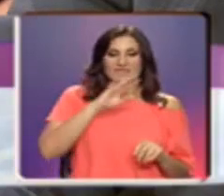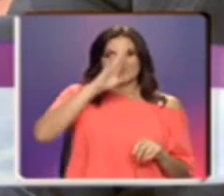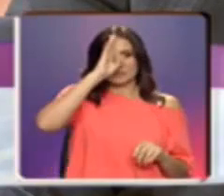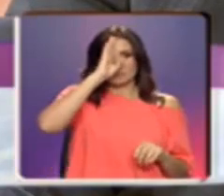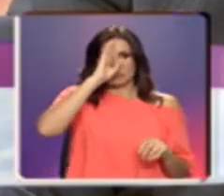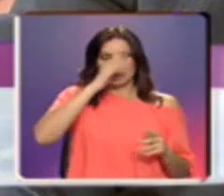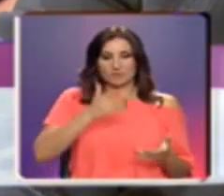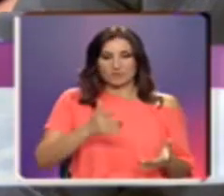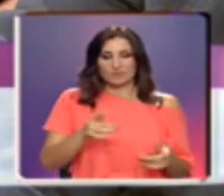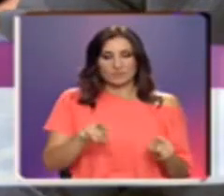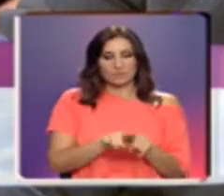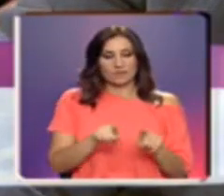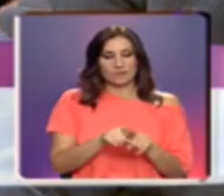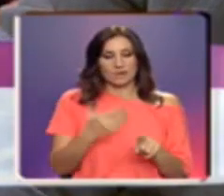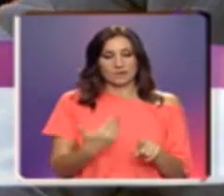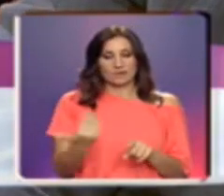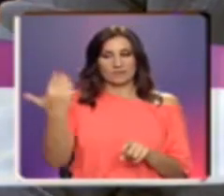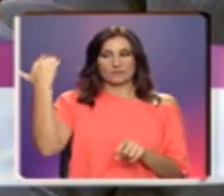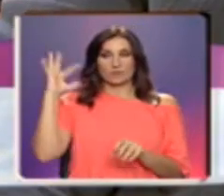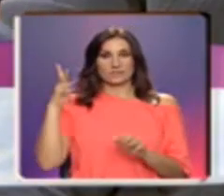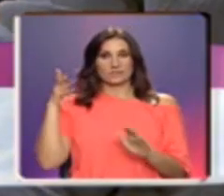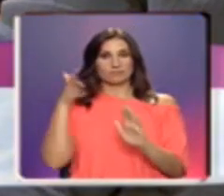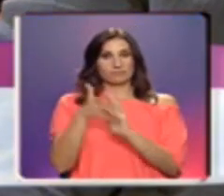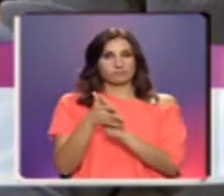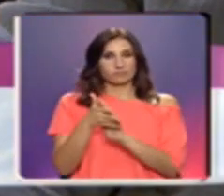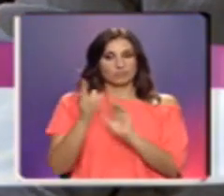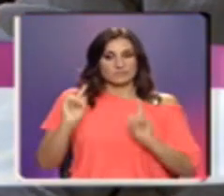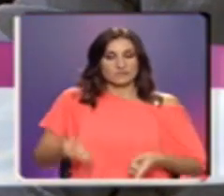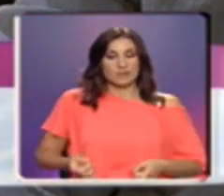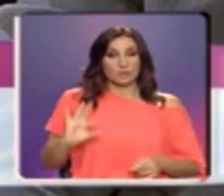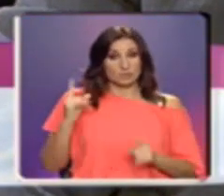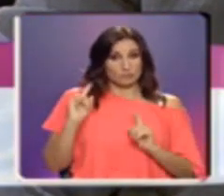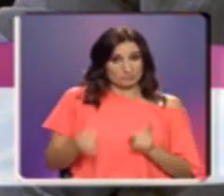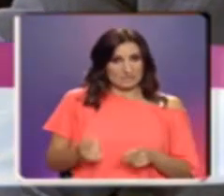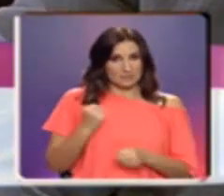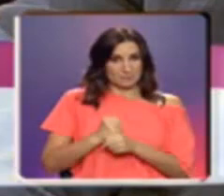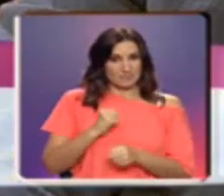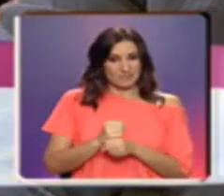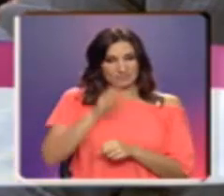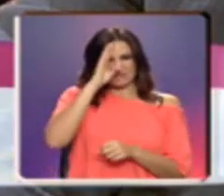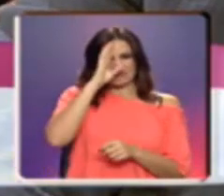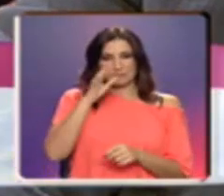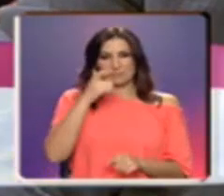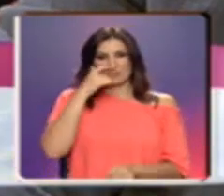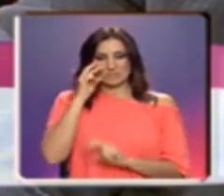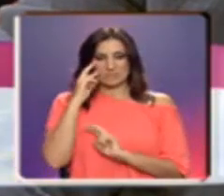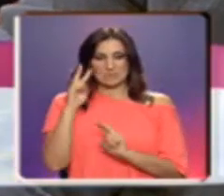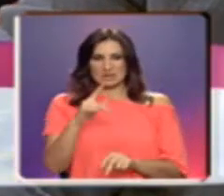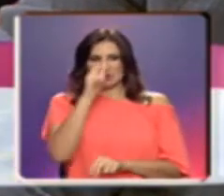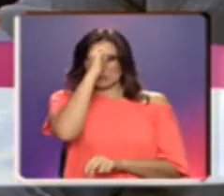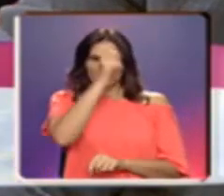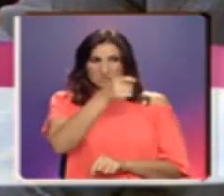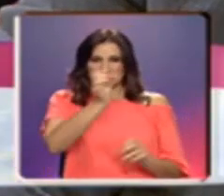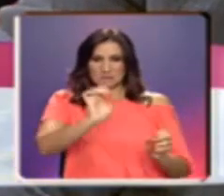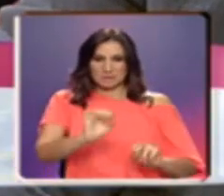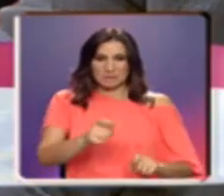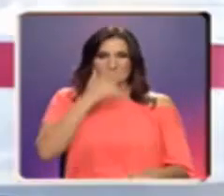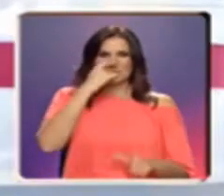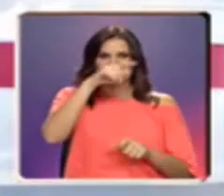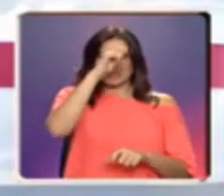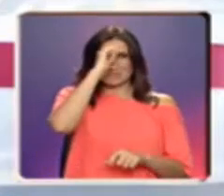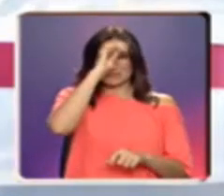deste momento não é igual ao Sporting quando eu cheguei. O Sporting, quando eu cheguei, era um clube maltratado, mal respeitado. Os